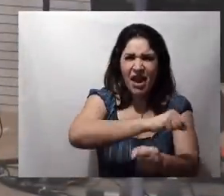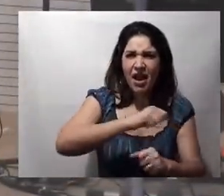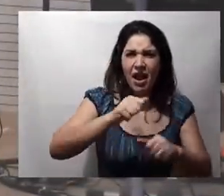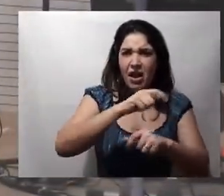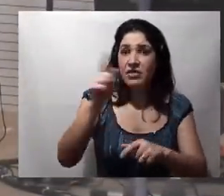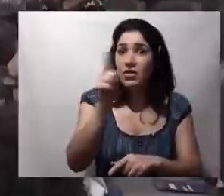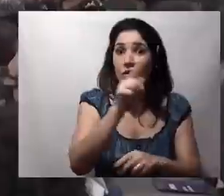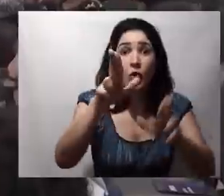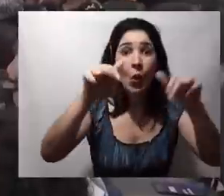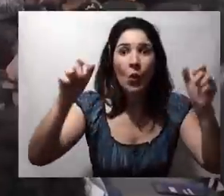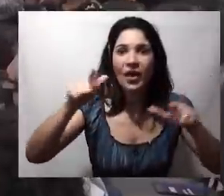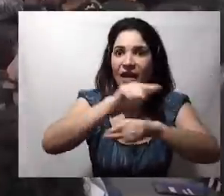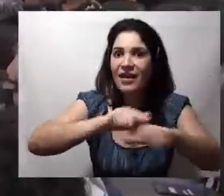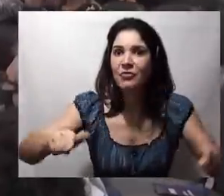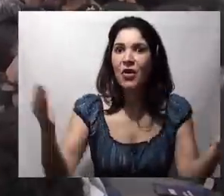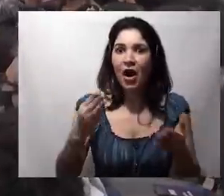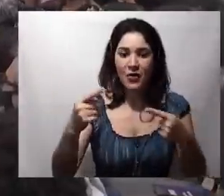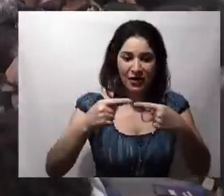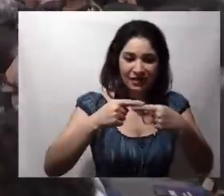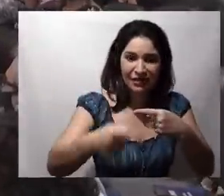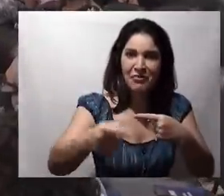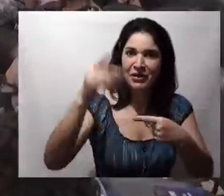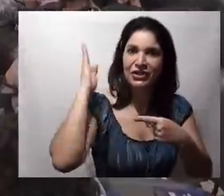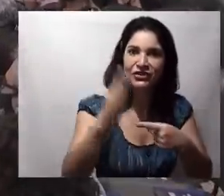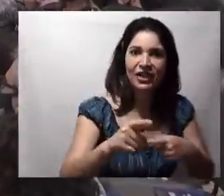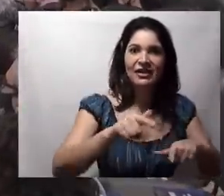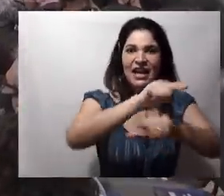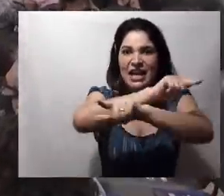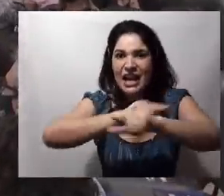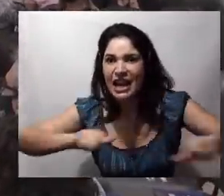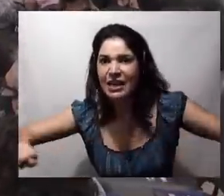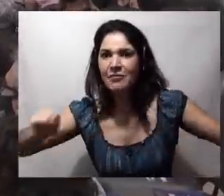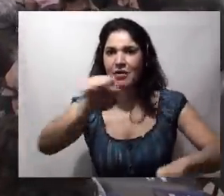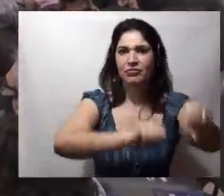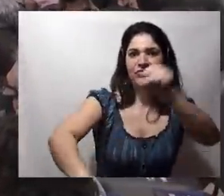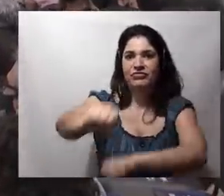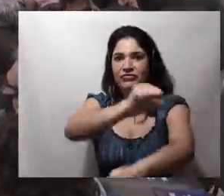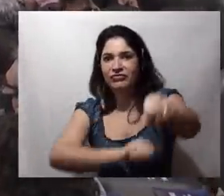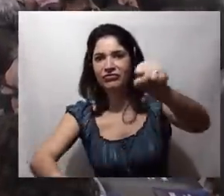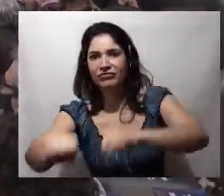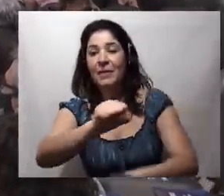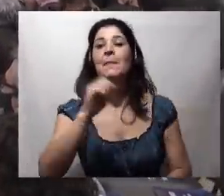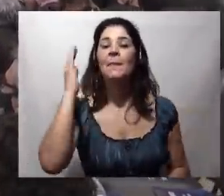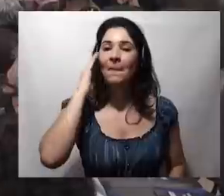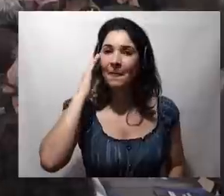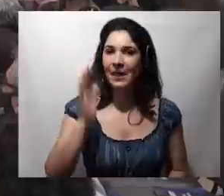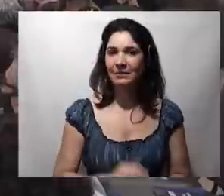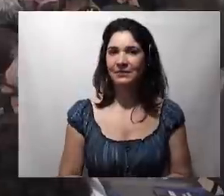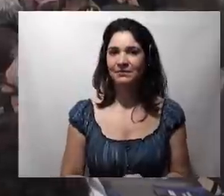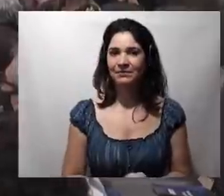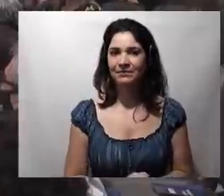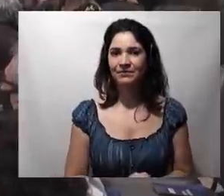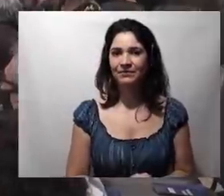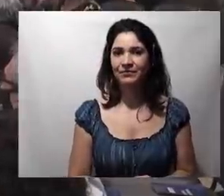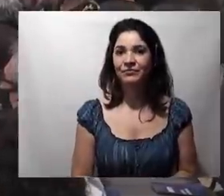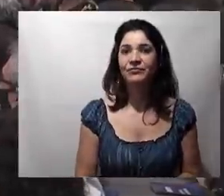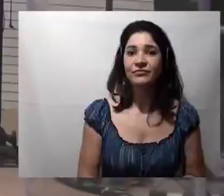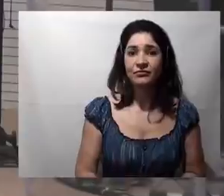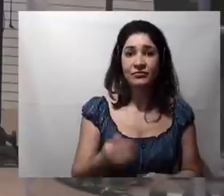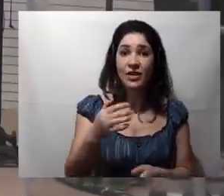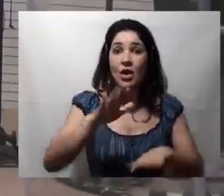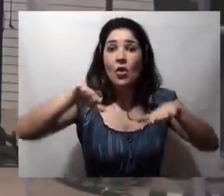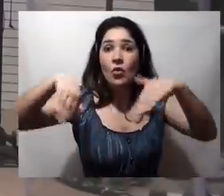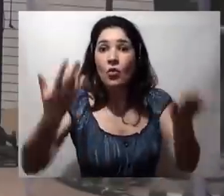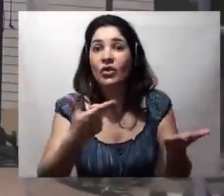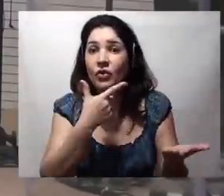toda semana aleluia e ainda lá no banheiro e você sabe o homem que não sabe fazer as coisas quando ele faz a mulher dele vai lá